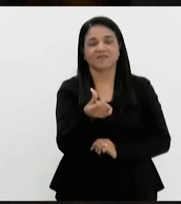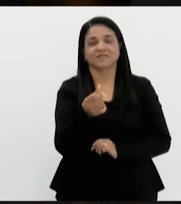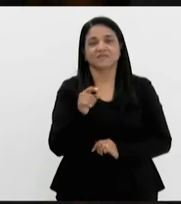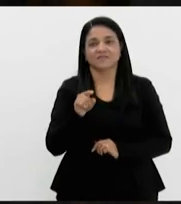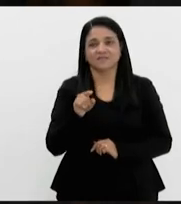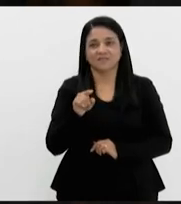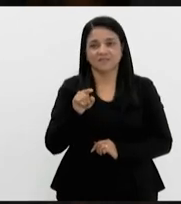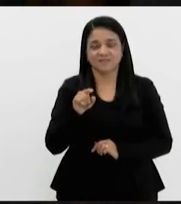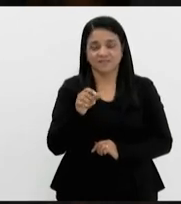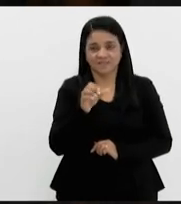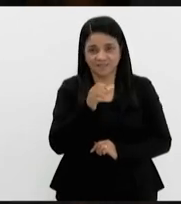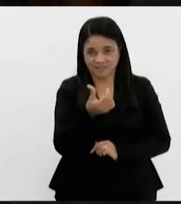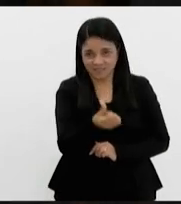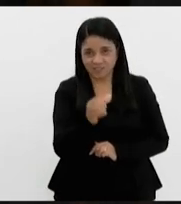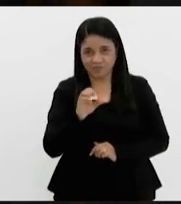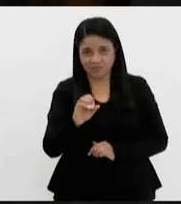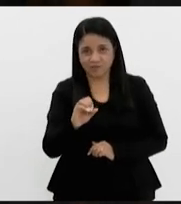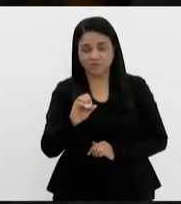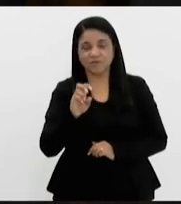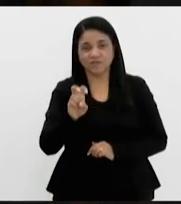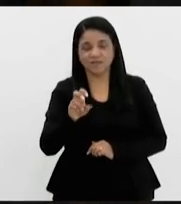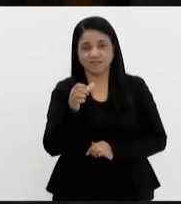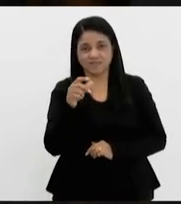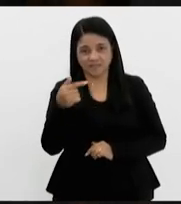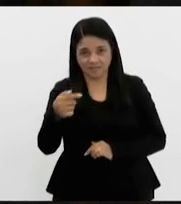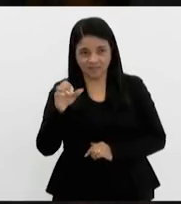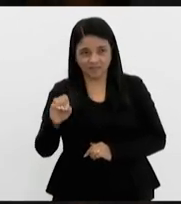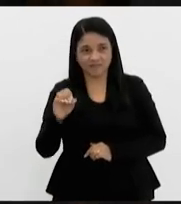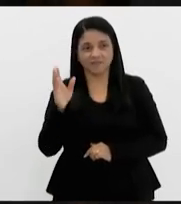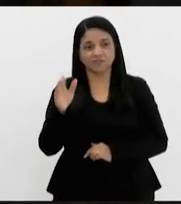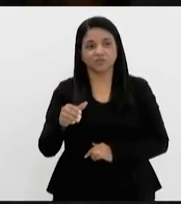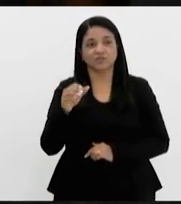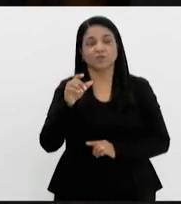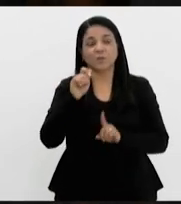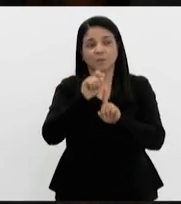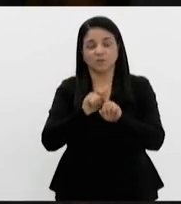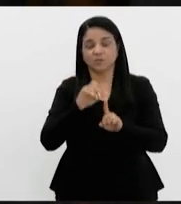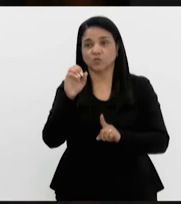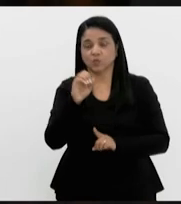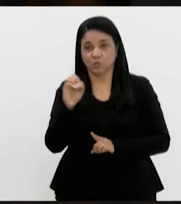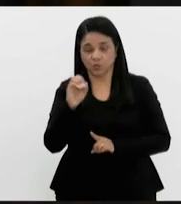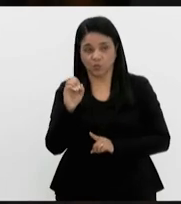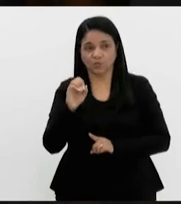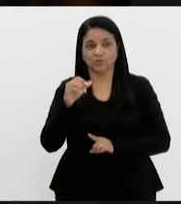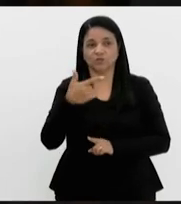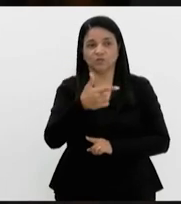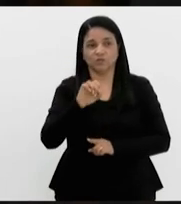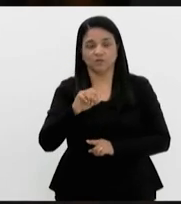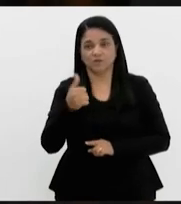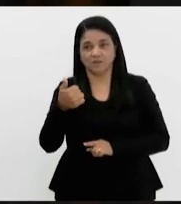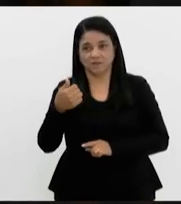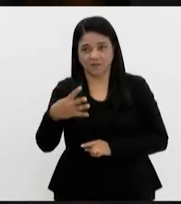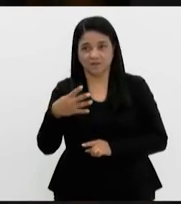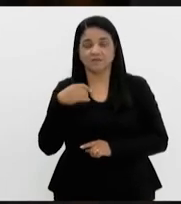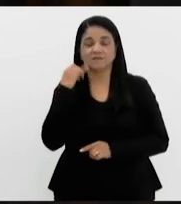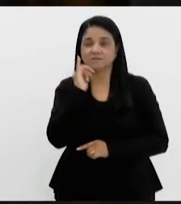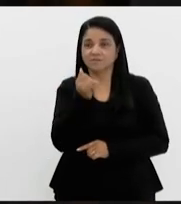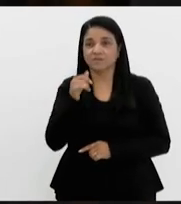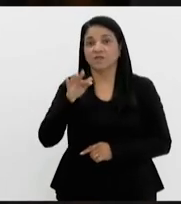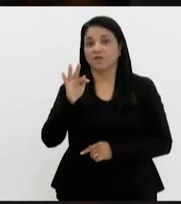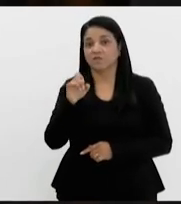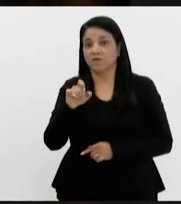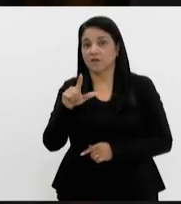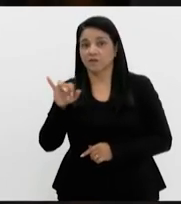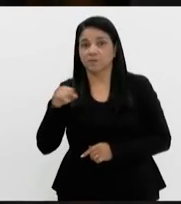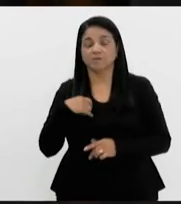6.570, de 30 de outubro de 2013. Parecer da comissão de indicação legislativa favorável. Relator, deputado Felipe Soares. Em discussão, não havendo quem